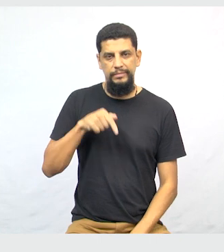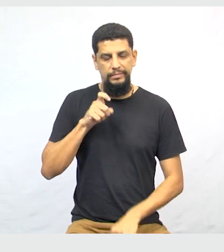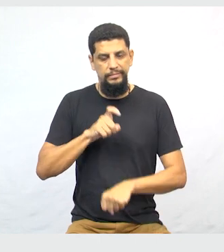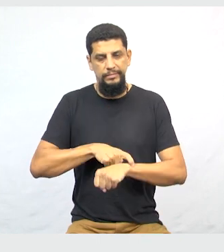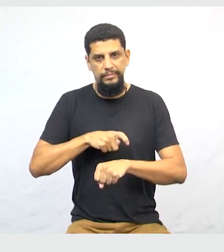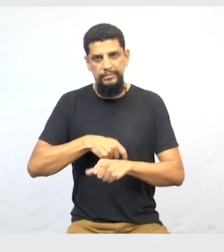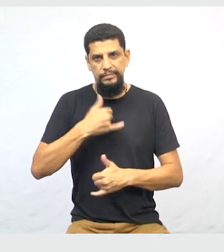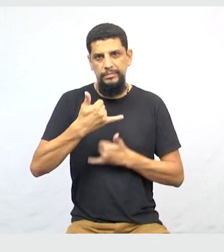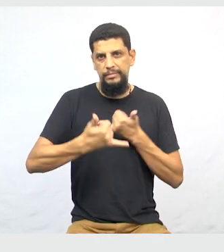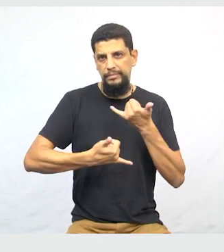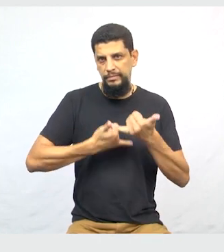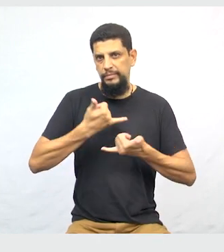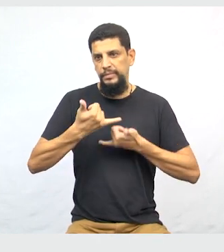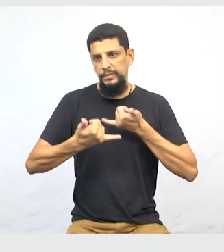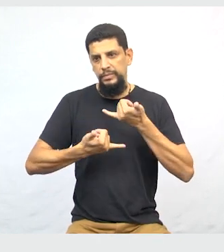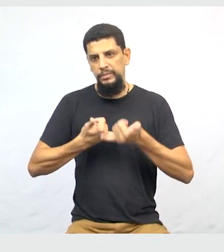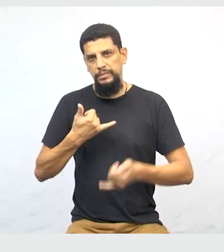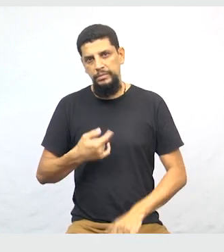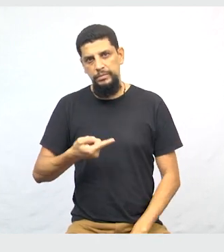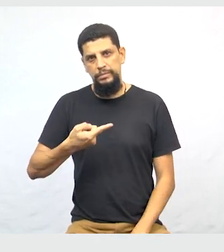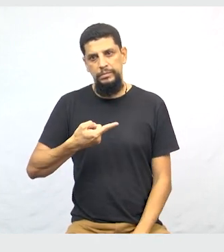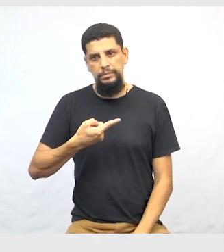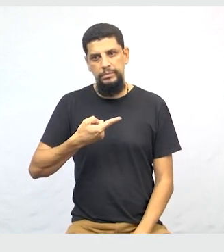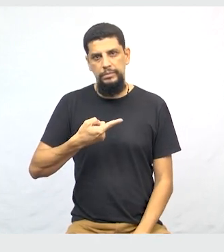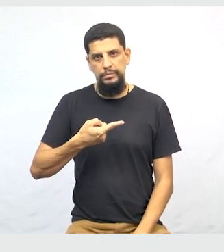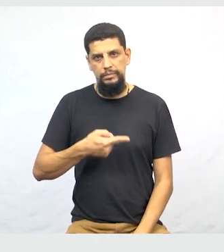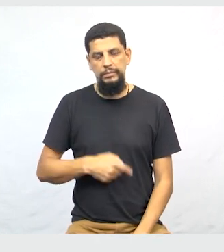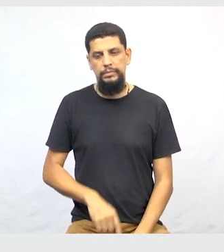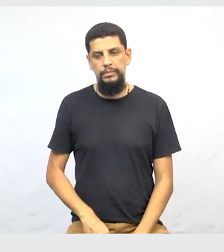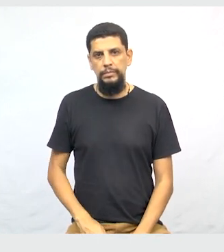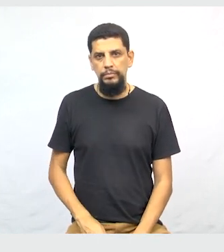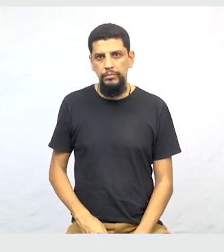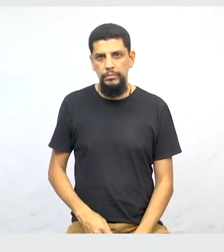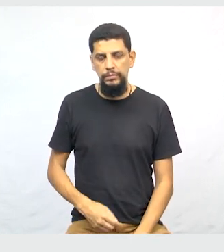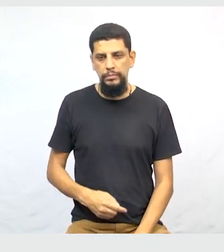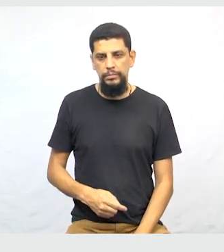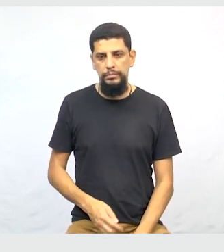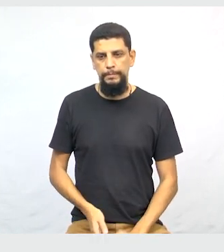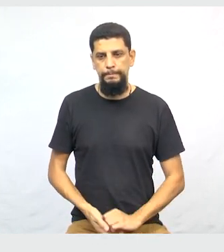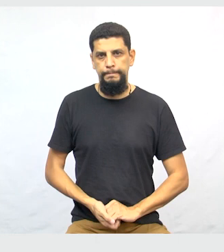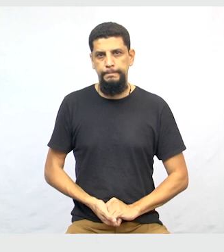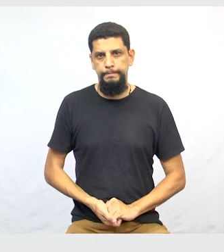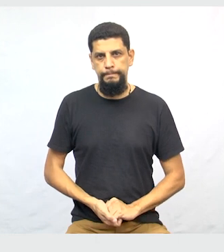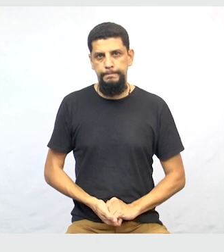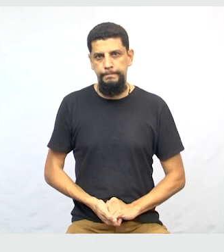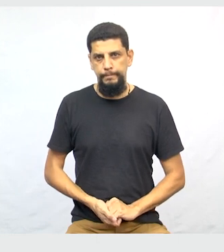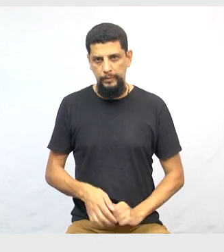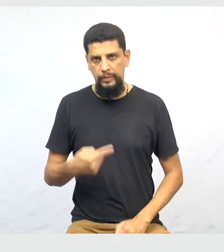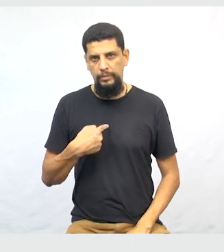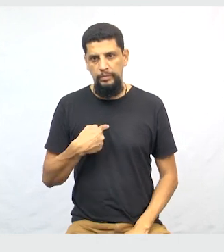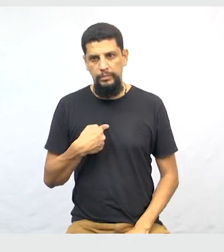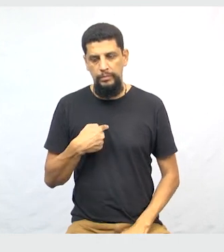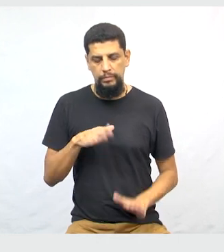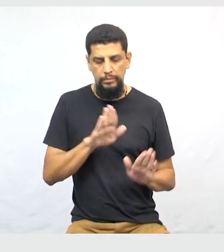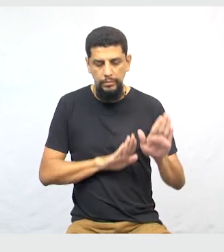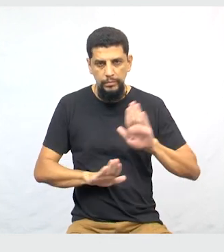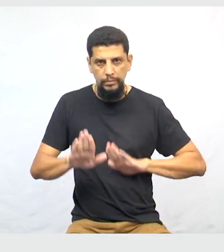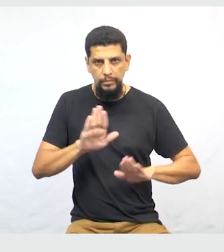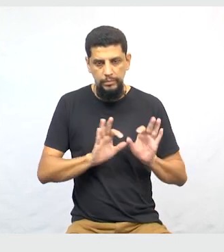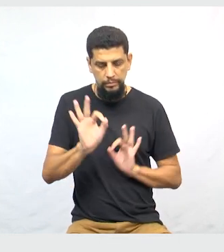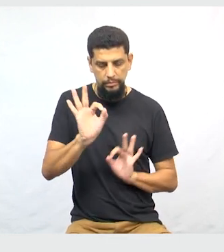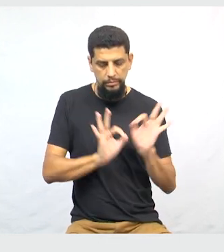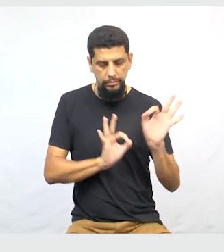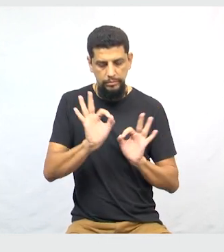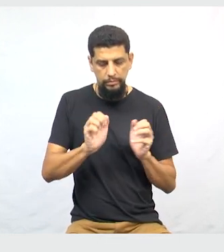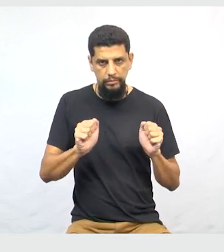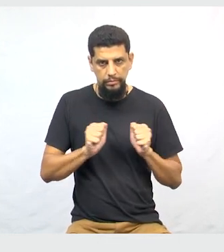legal! Nessa hora de brincar, nós vamos... Eu vou Será preparar que aqui hoje para a hora de brincar. Eu vou preparar